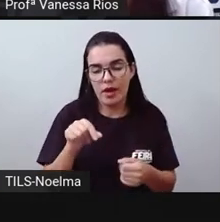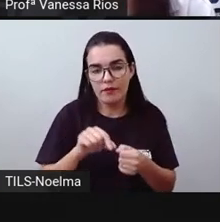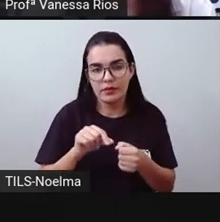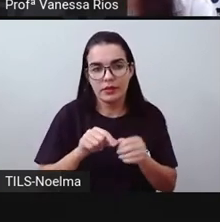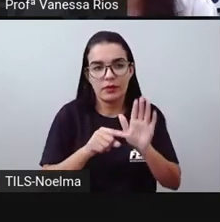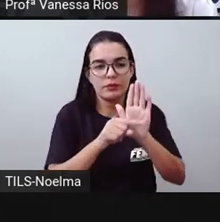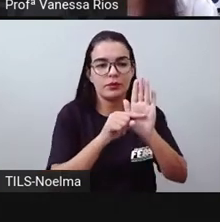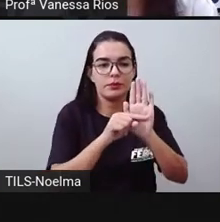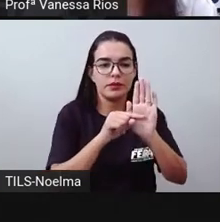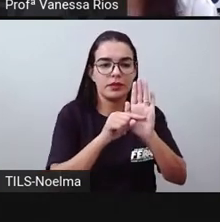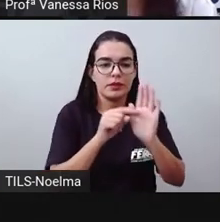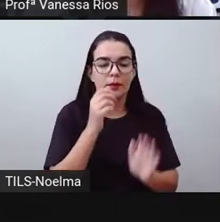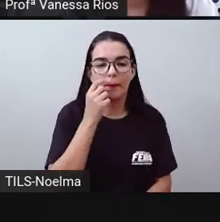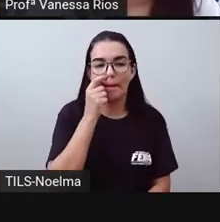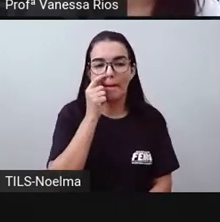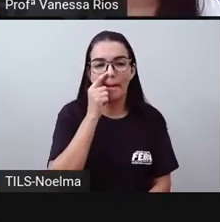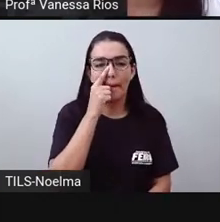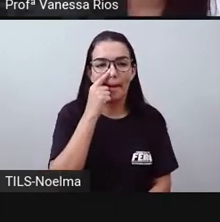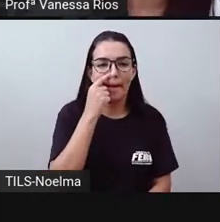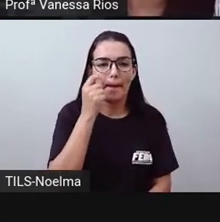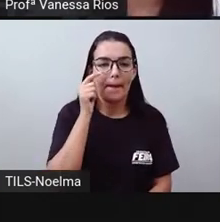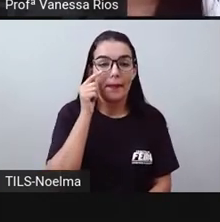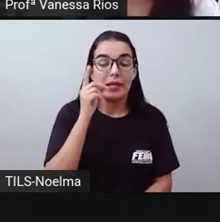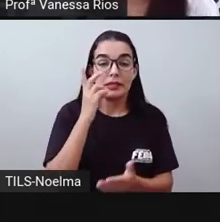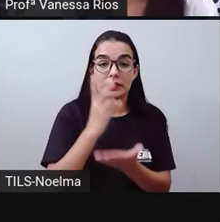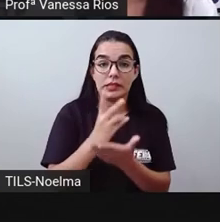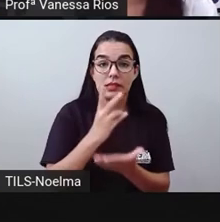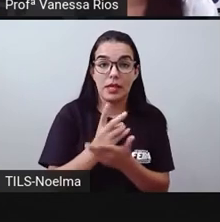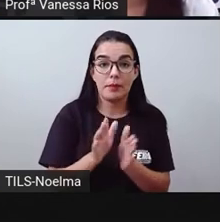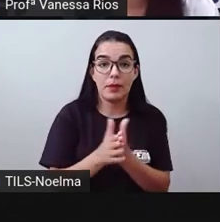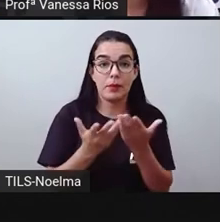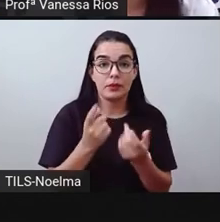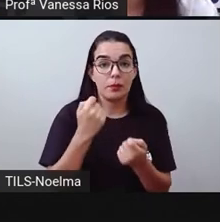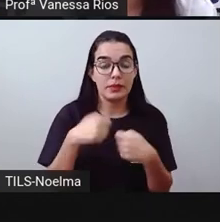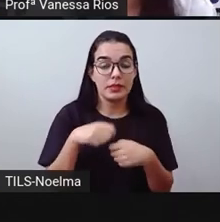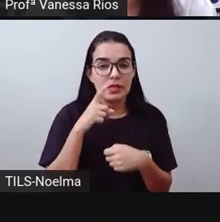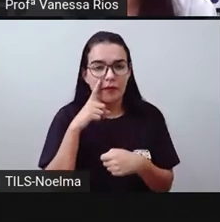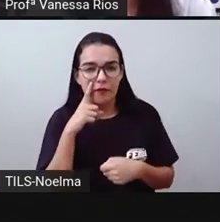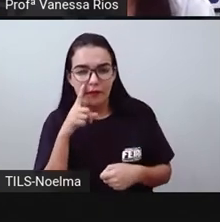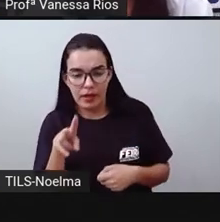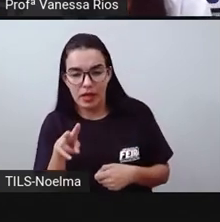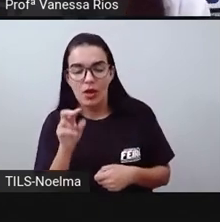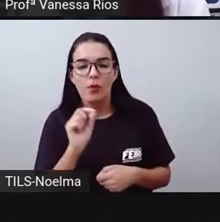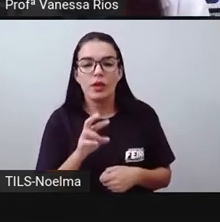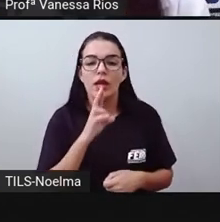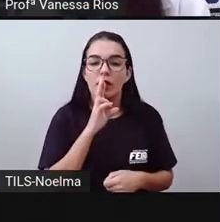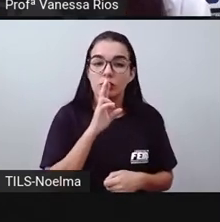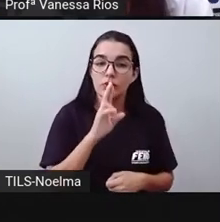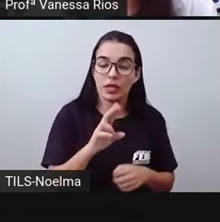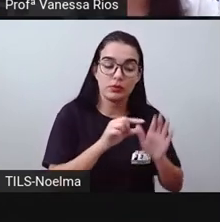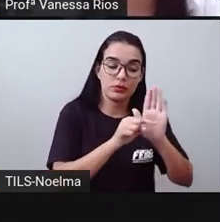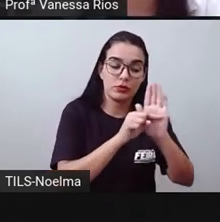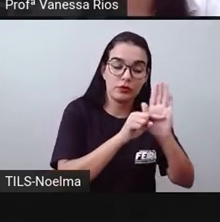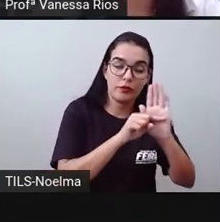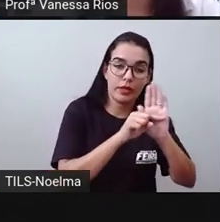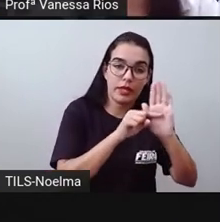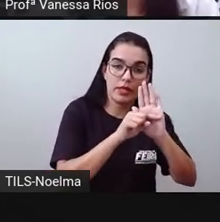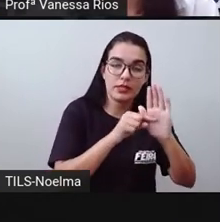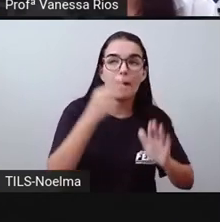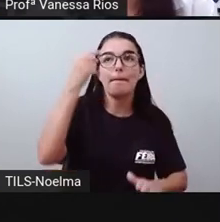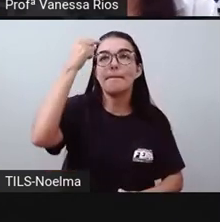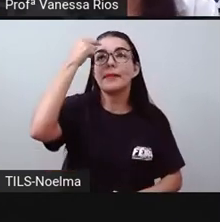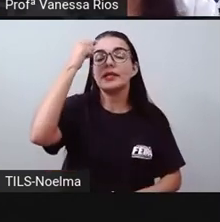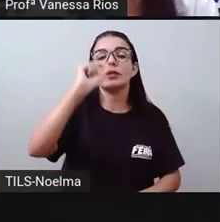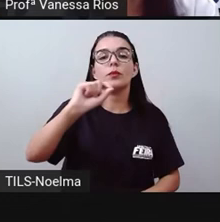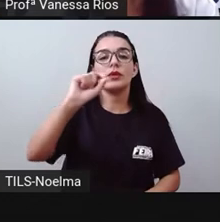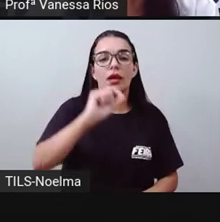de subtração. Então, toda vez que a gente precisa calcular como resultado uma diferença, a gente pensa aí